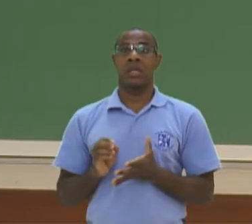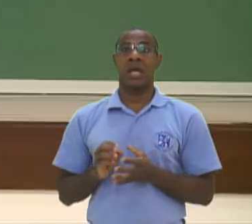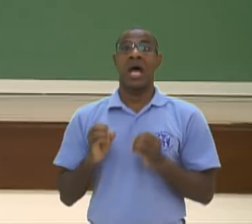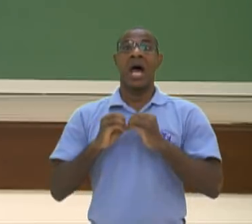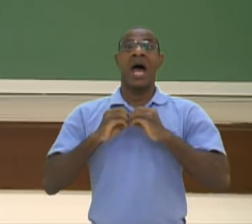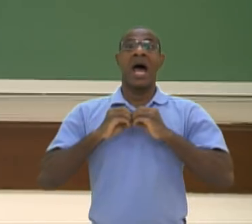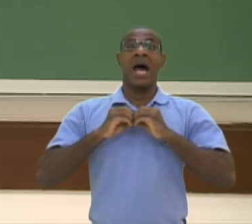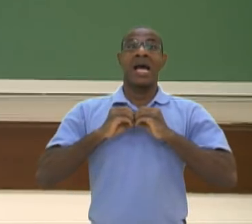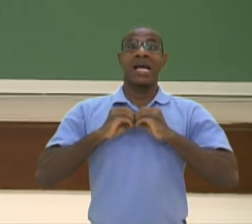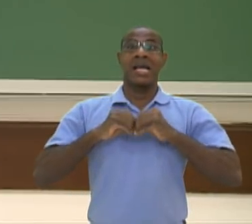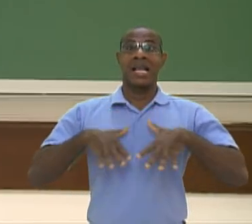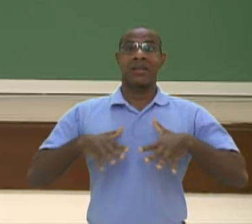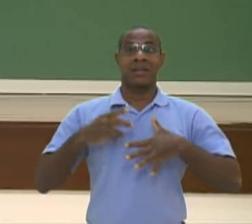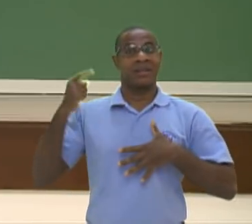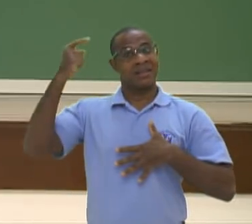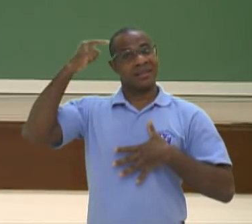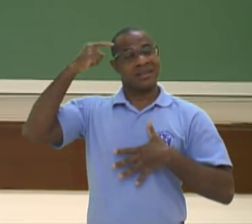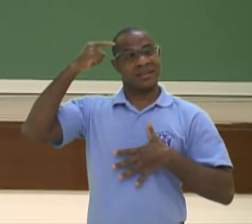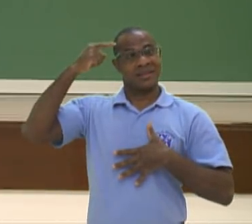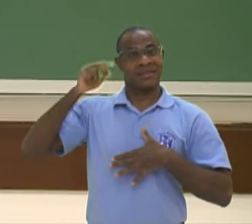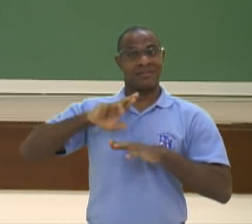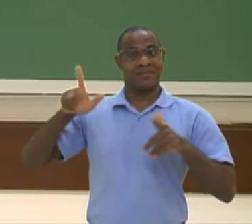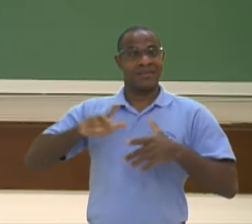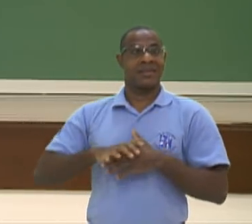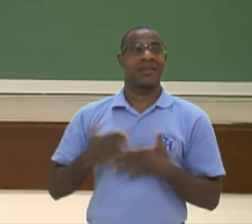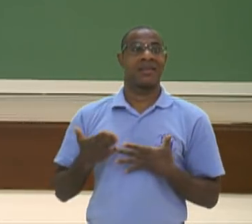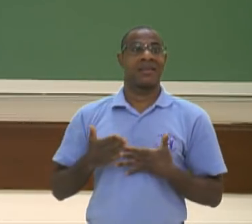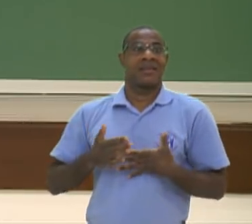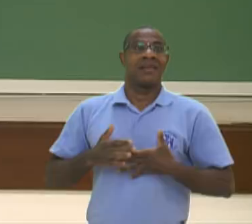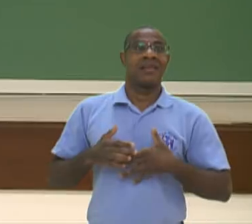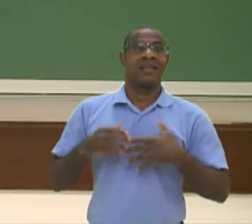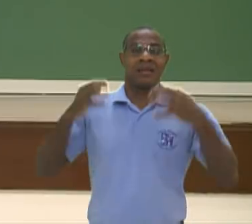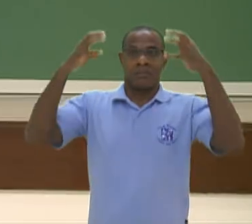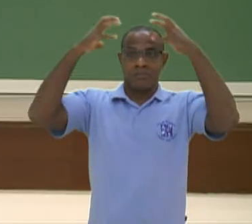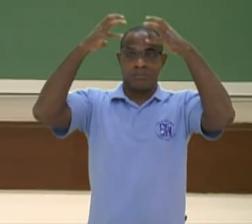no cérebro, tá? Nessa região, né?